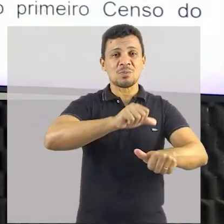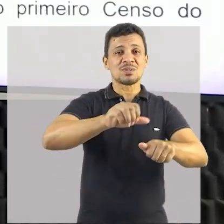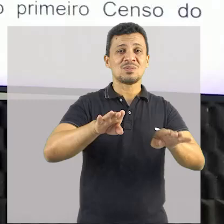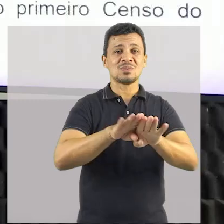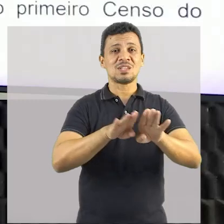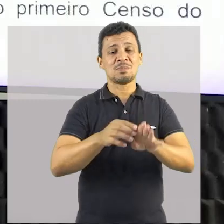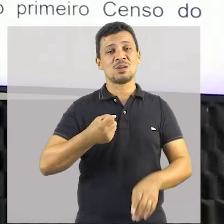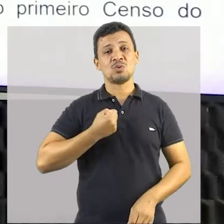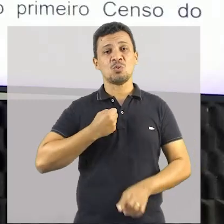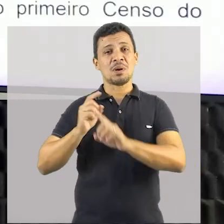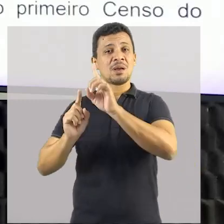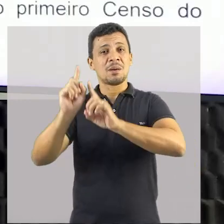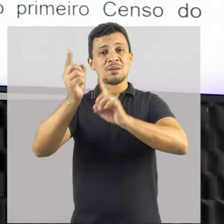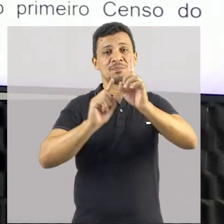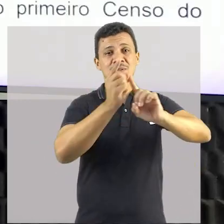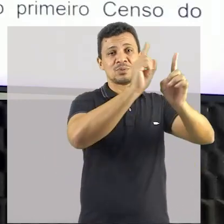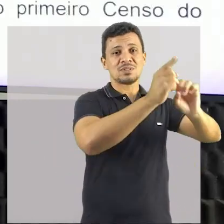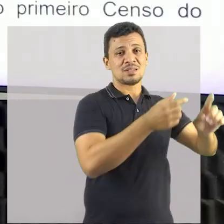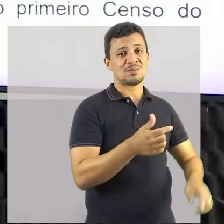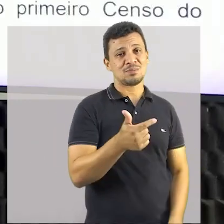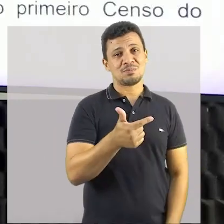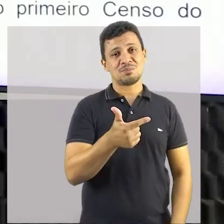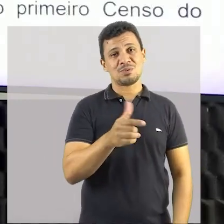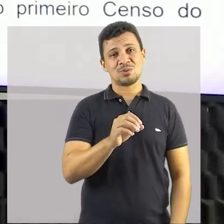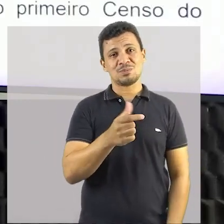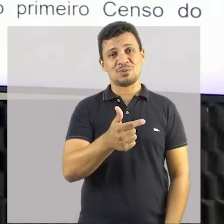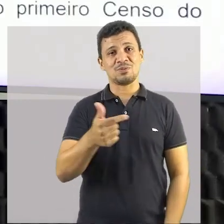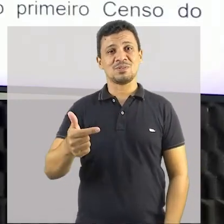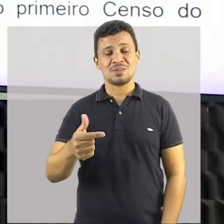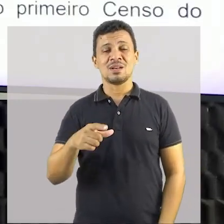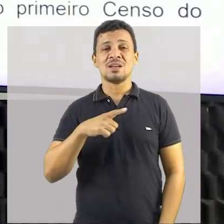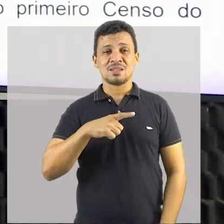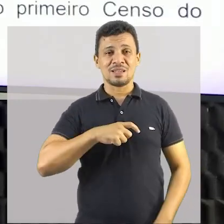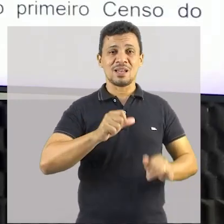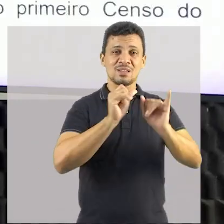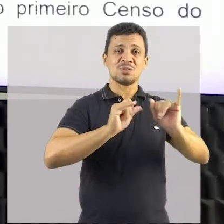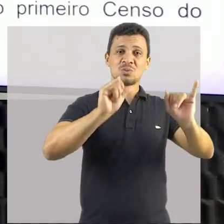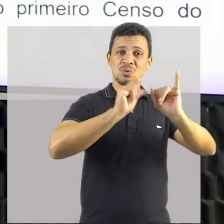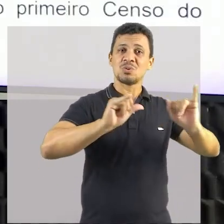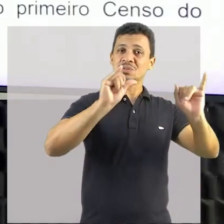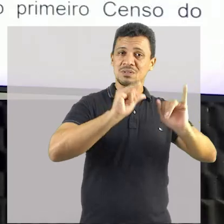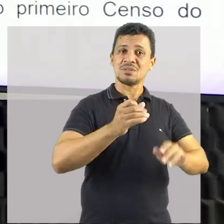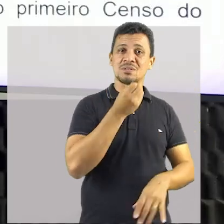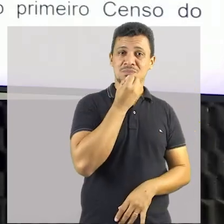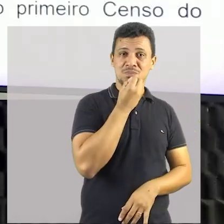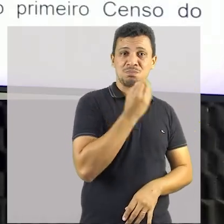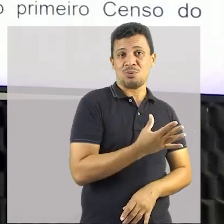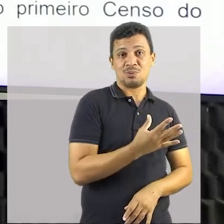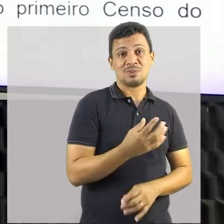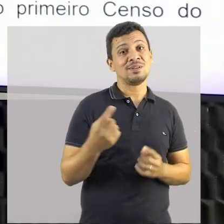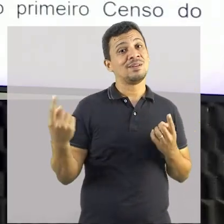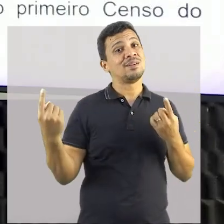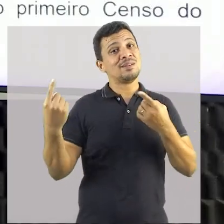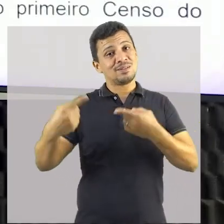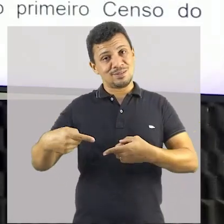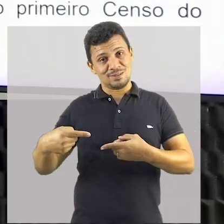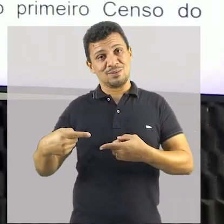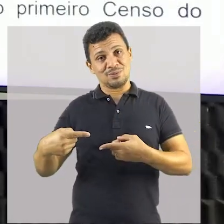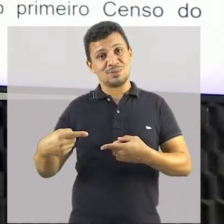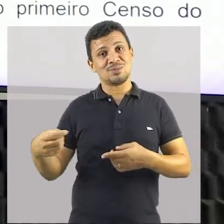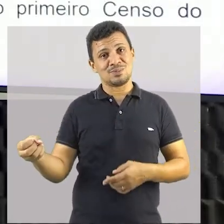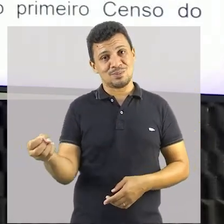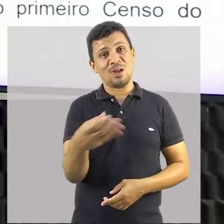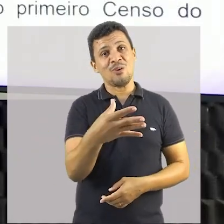trazidos pelo censo 2022. Então, sem dúvida, a gente tem notícias positivas que trazem para a gente novos desafios.